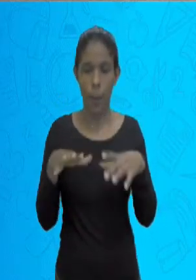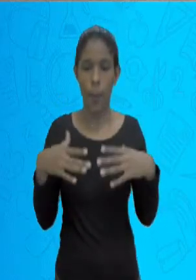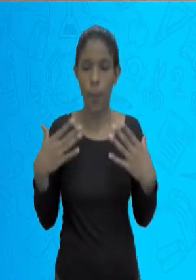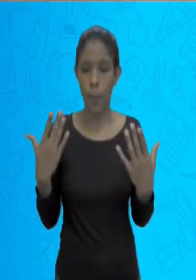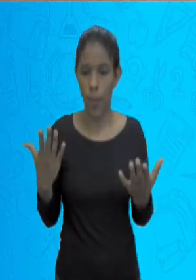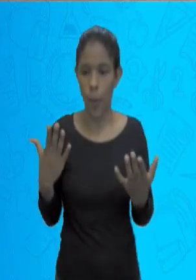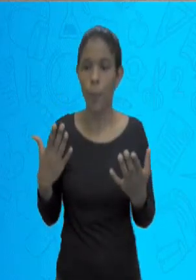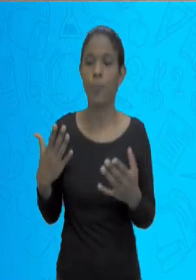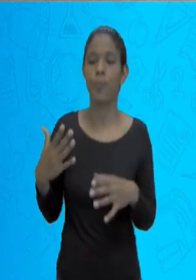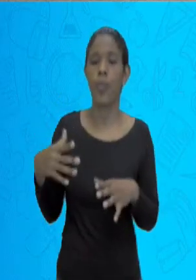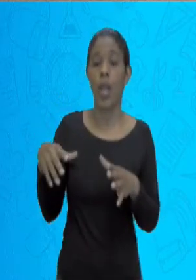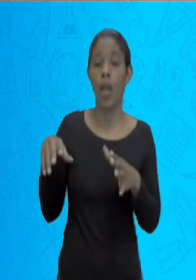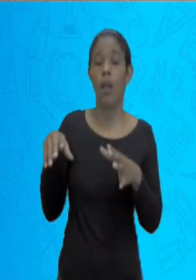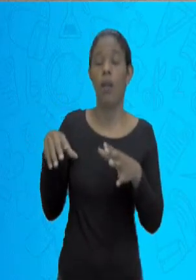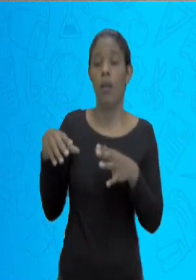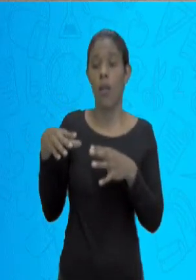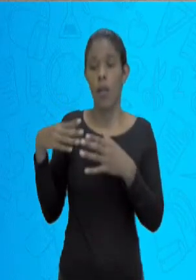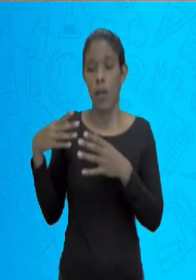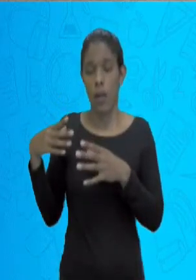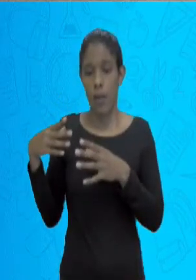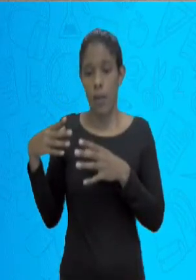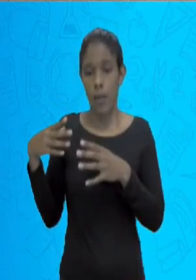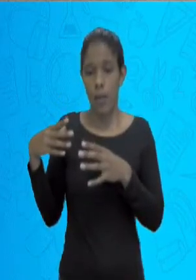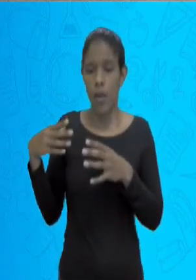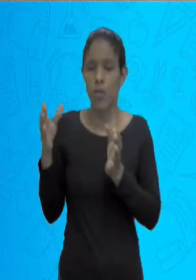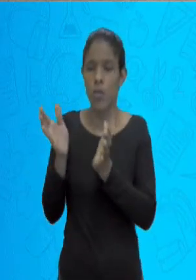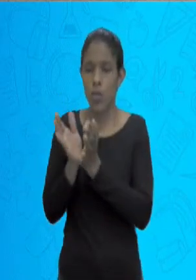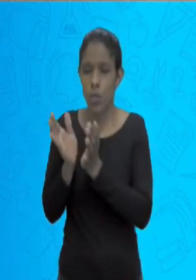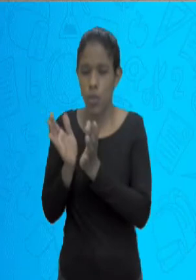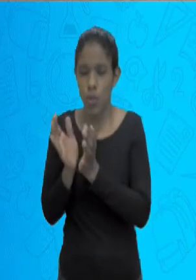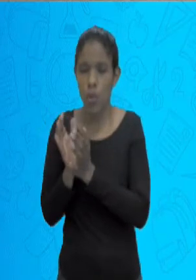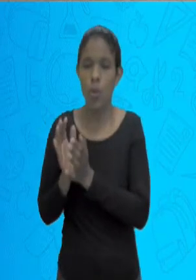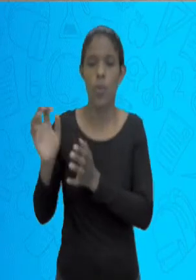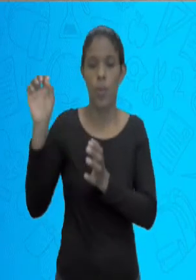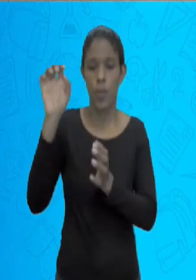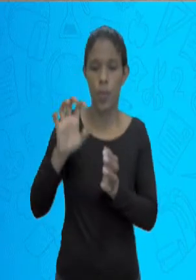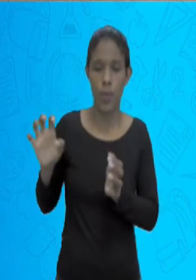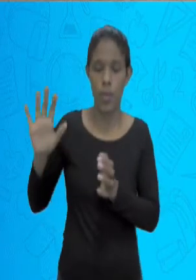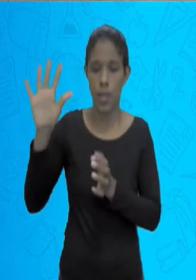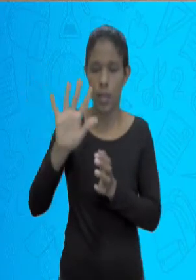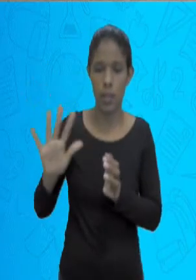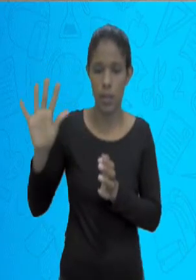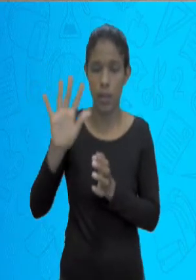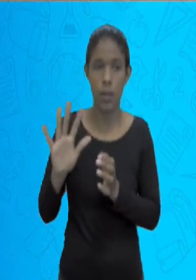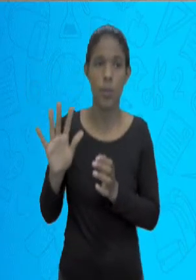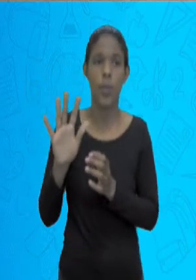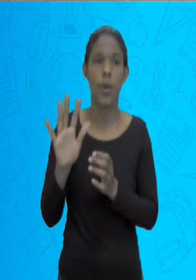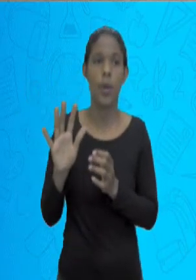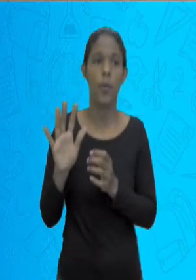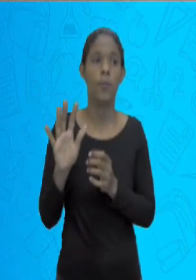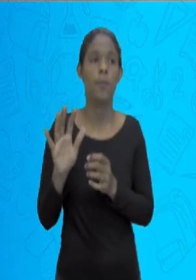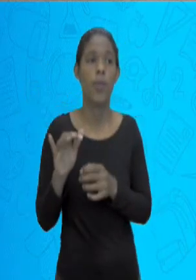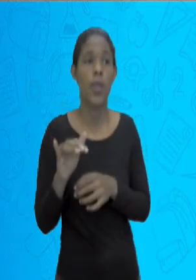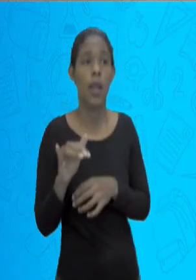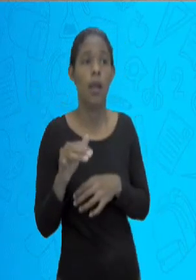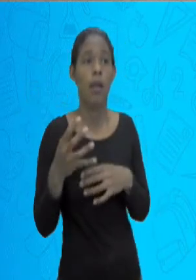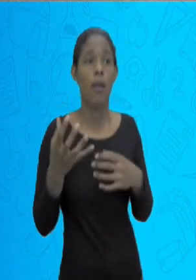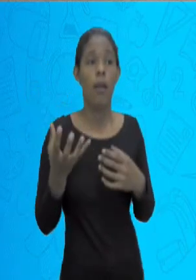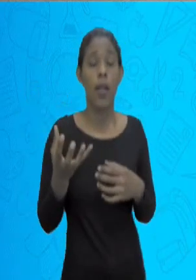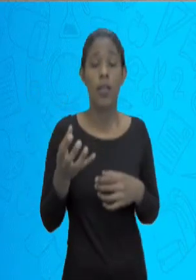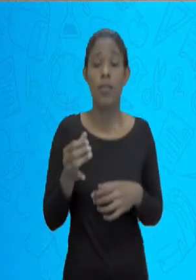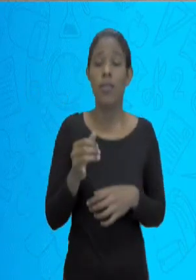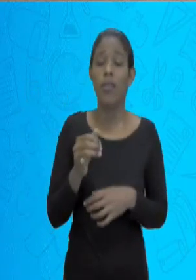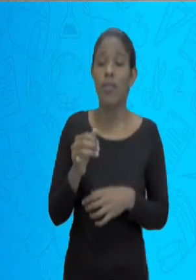Europeus, que visava evitar outra transformação idêntica à Revolução Francesa e